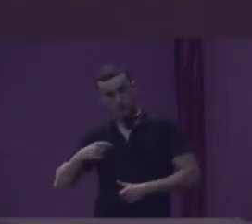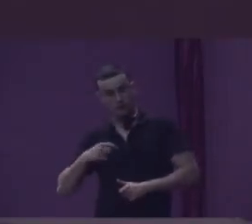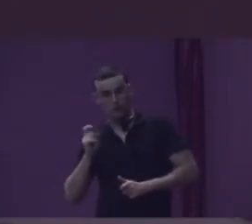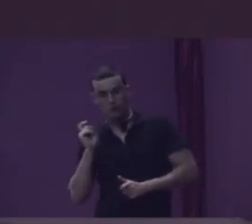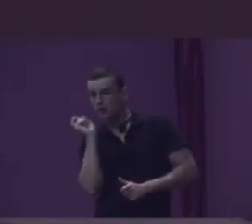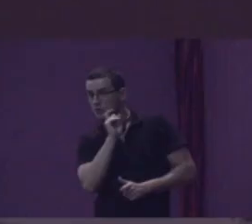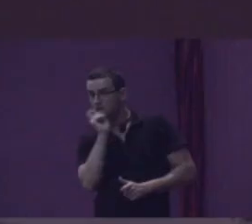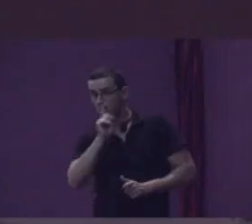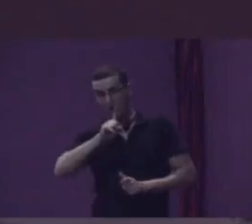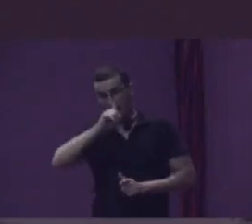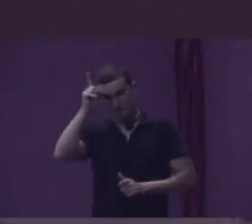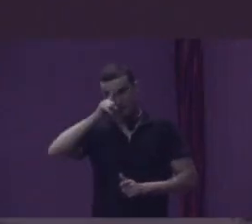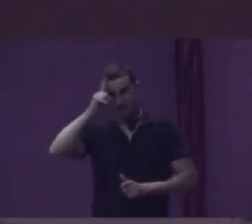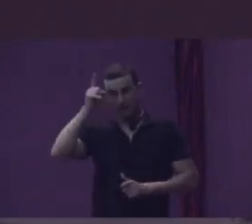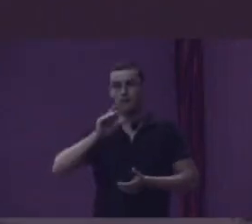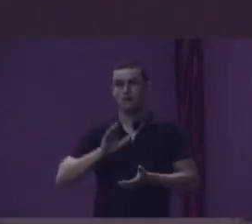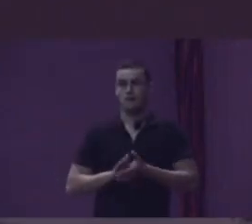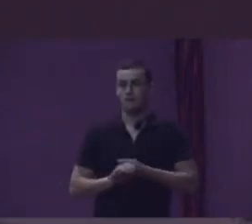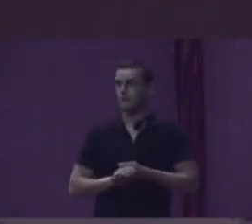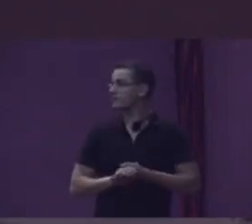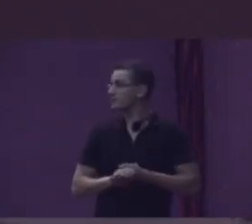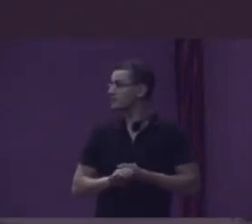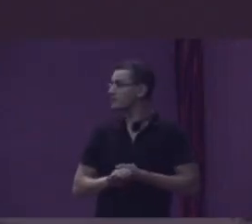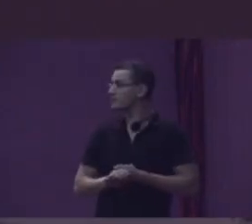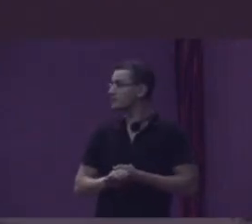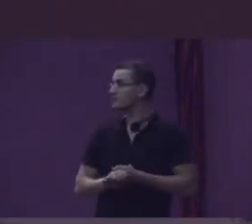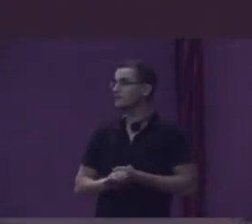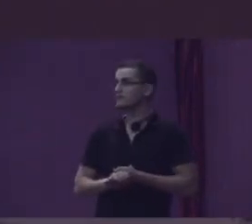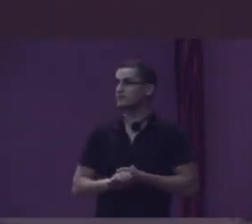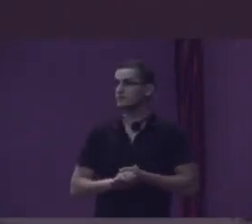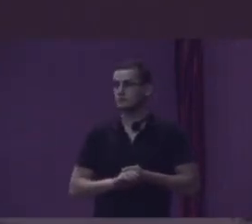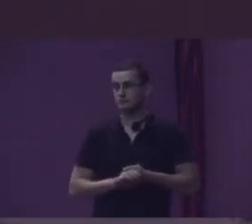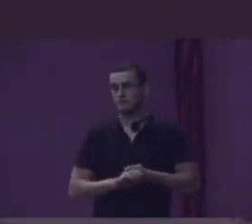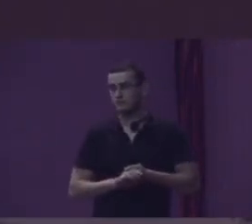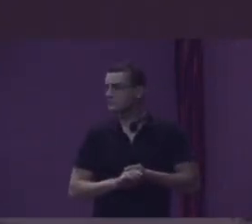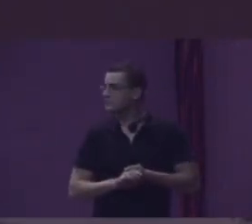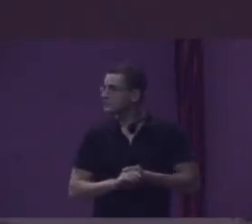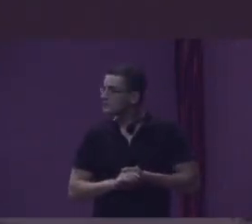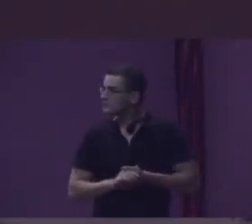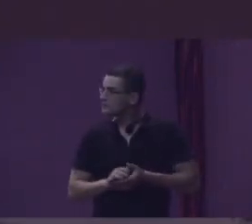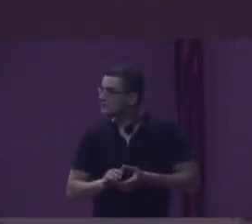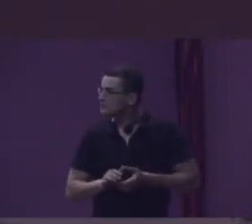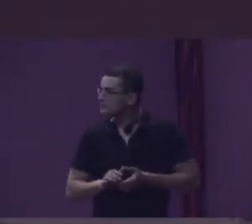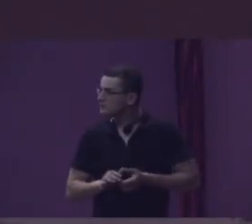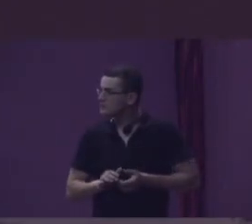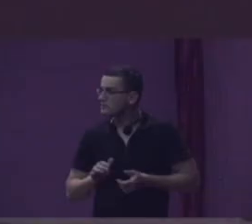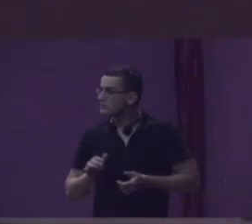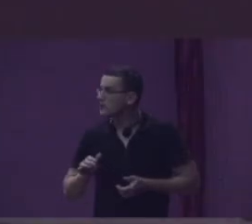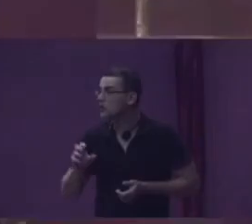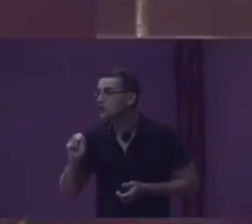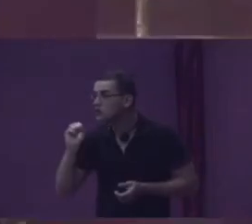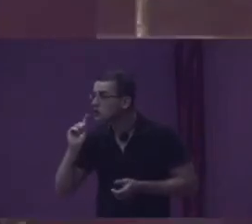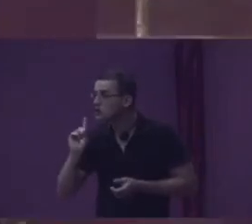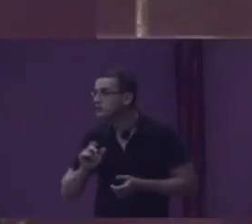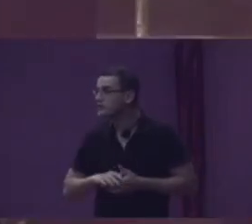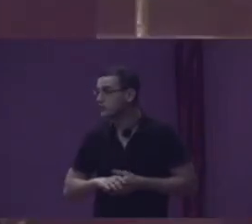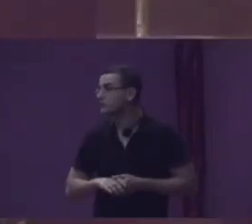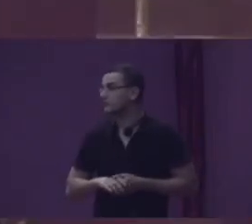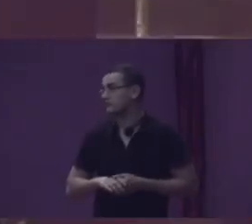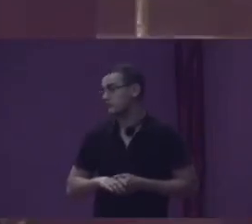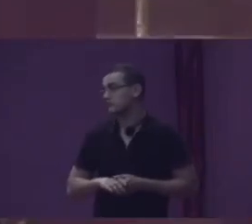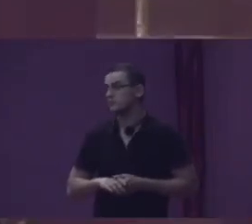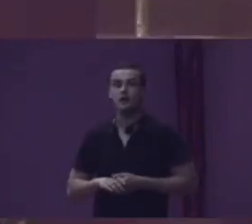a medida de tensão arterial, medida de pulmão, para ver se a pessoa... Ok,